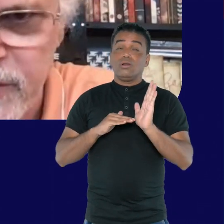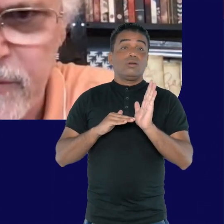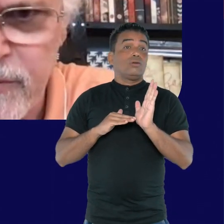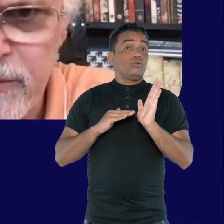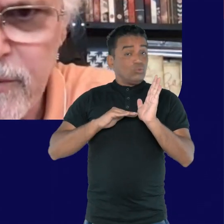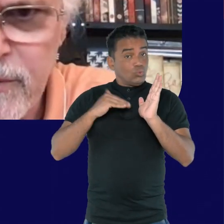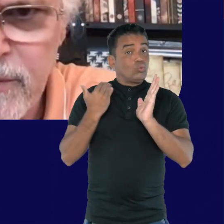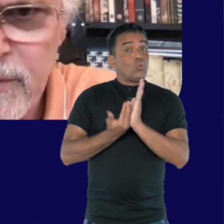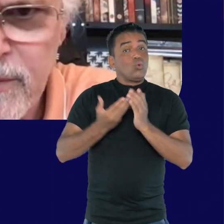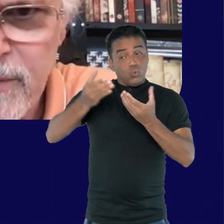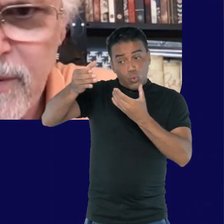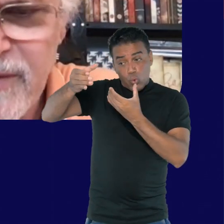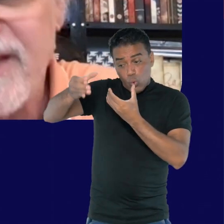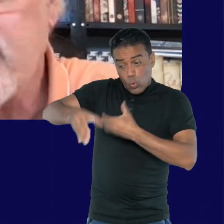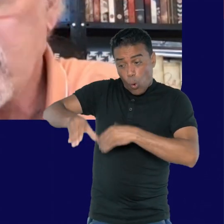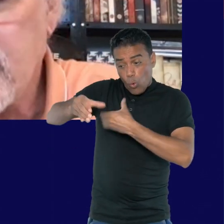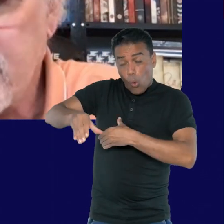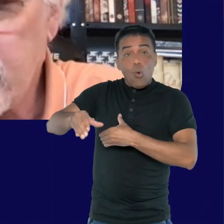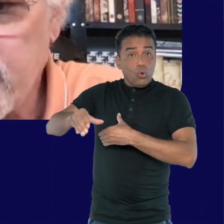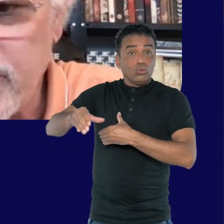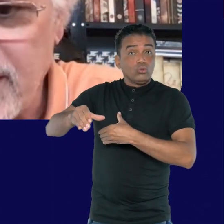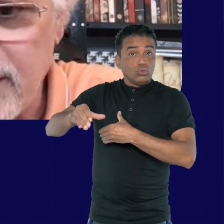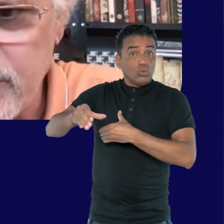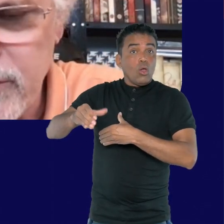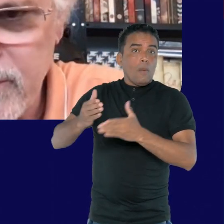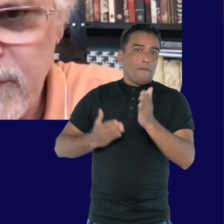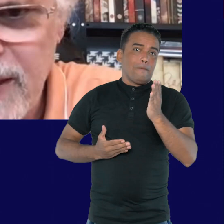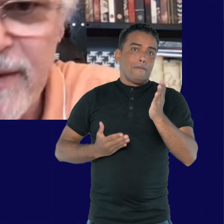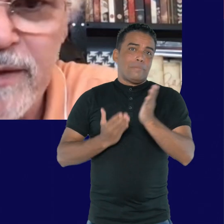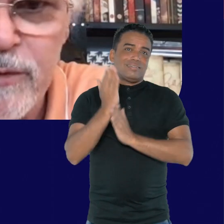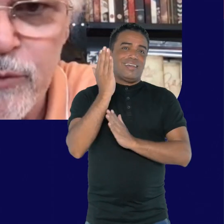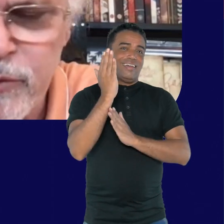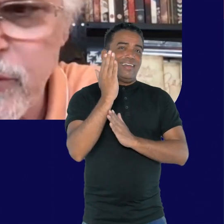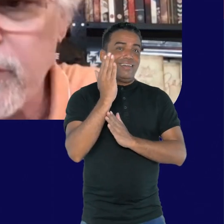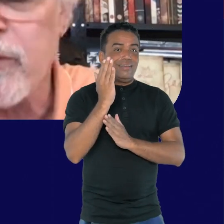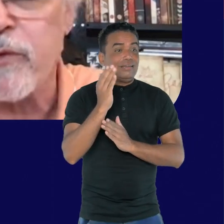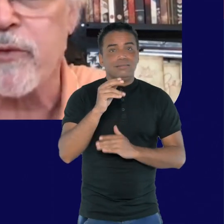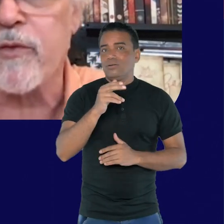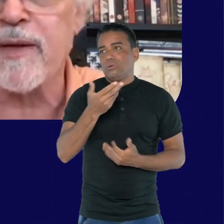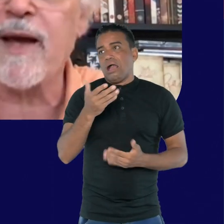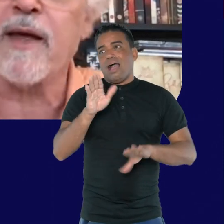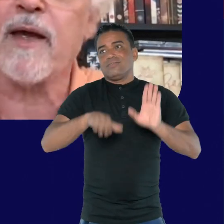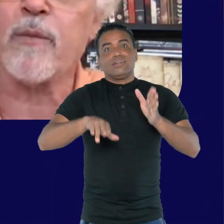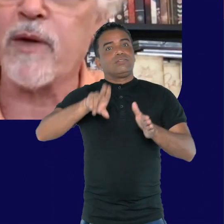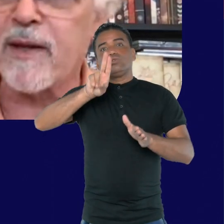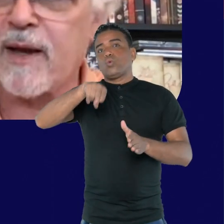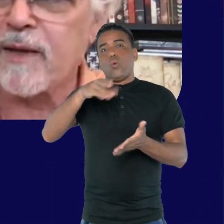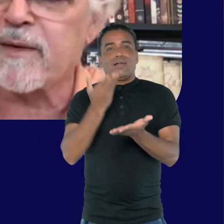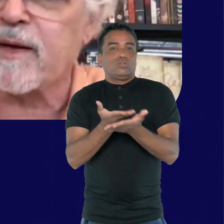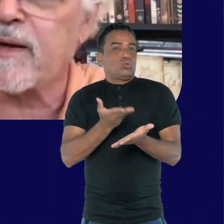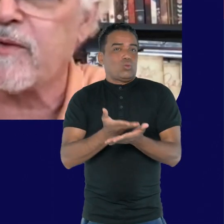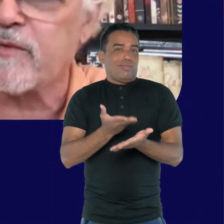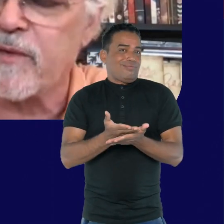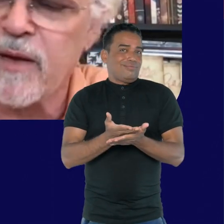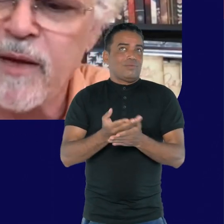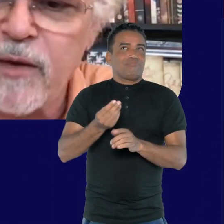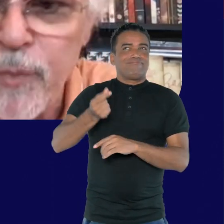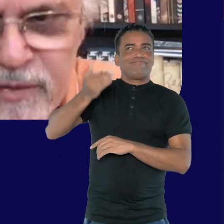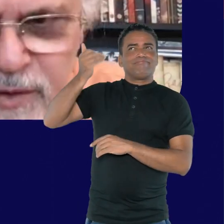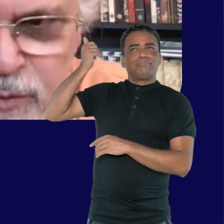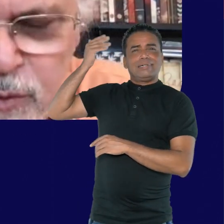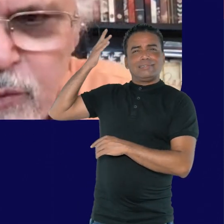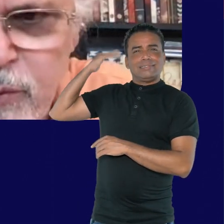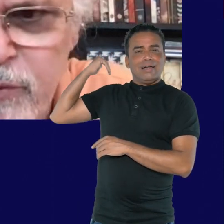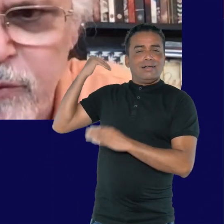que eu fiz, sem nunca ter estudado aquilo dos concursos. Na época, lá atrás,